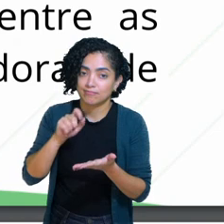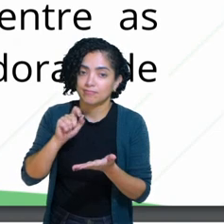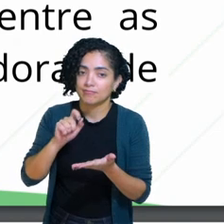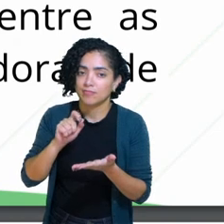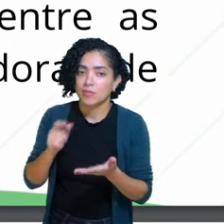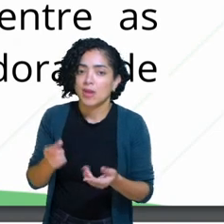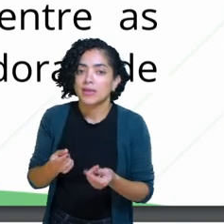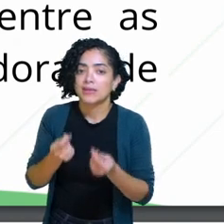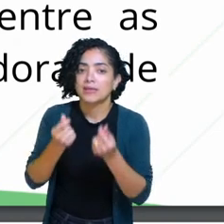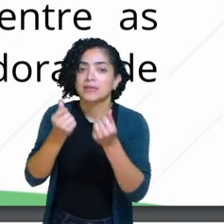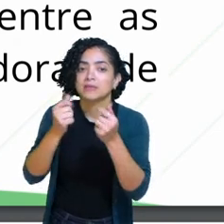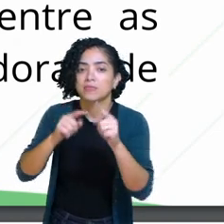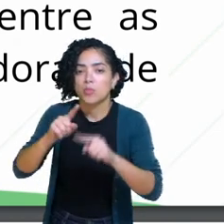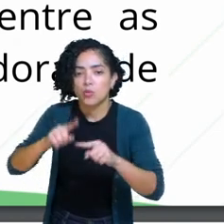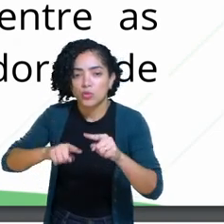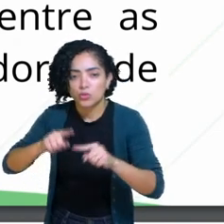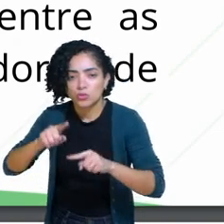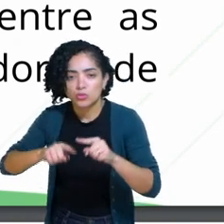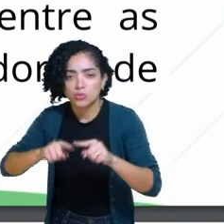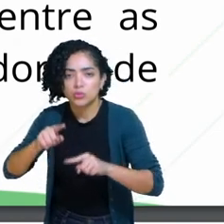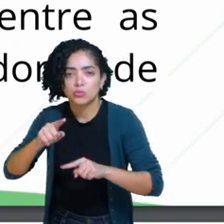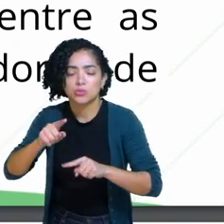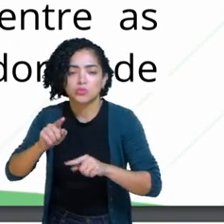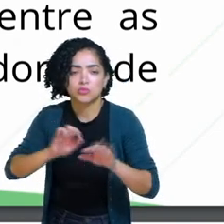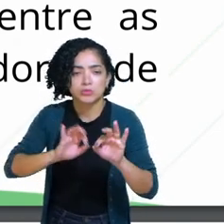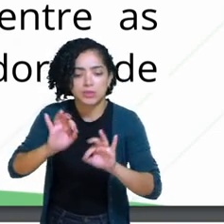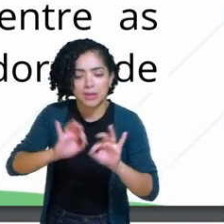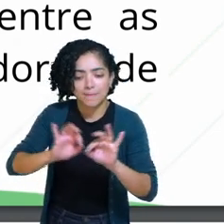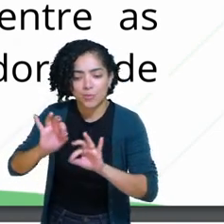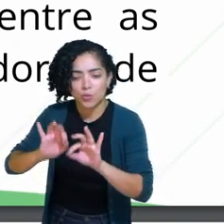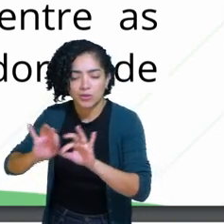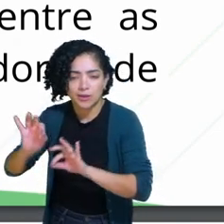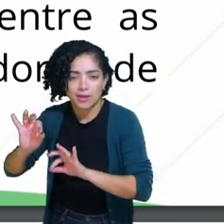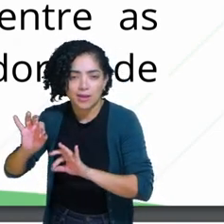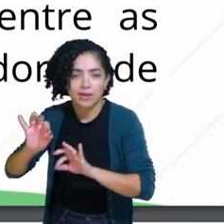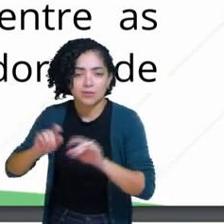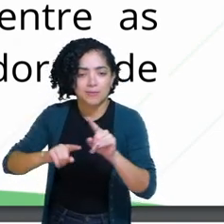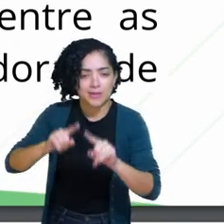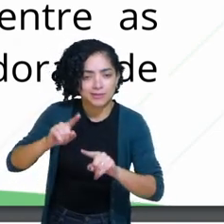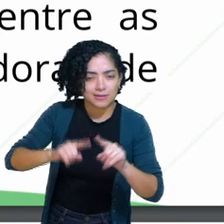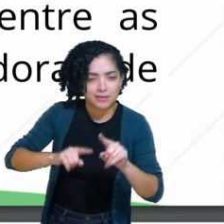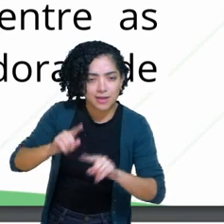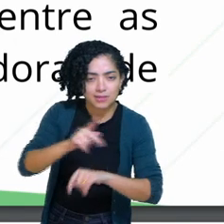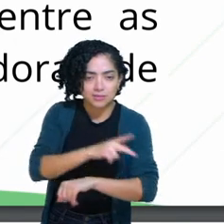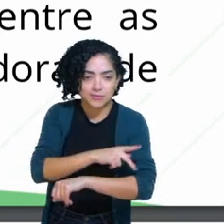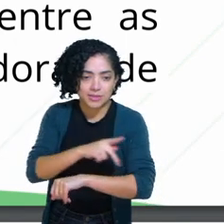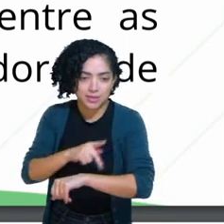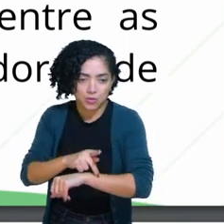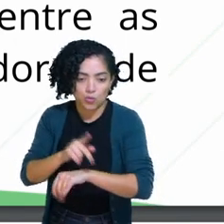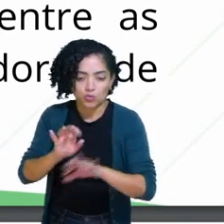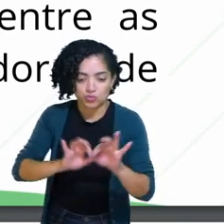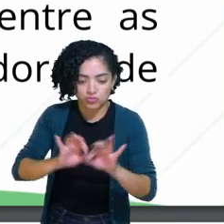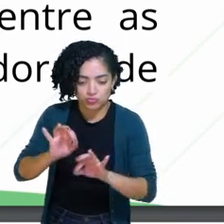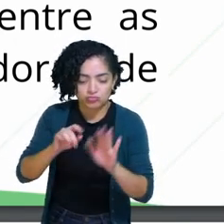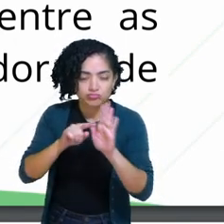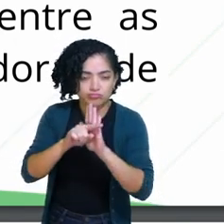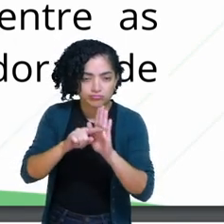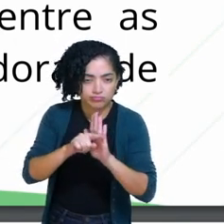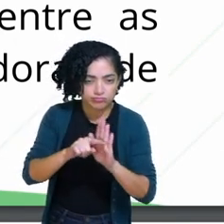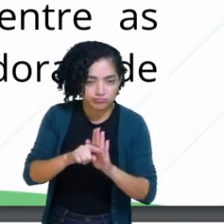de produtos elaborados dos dos materiais pedagógicos que são construídos nas